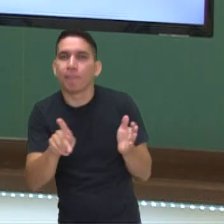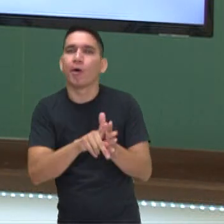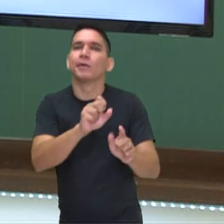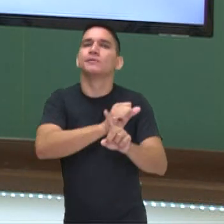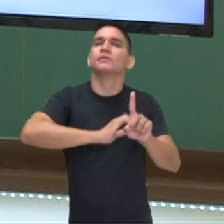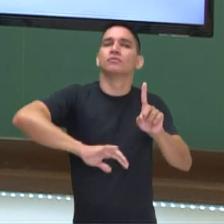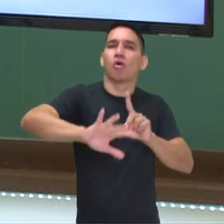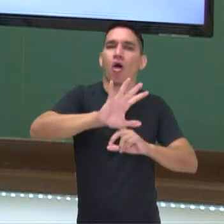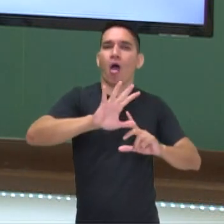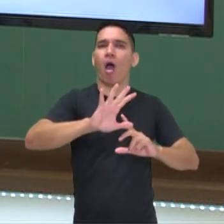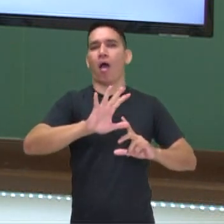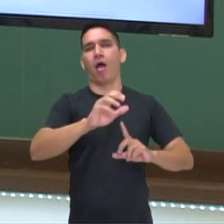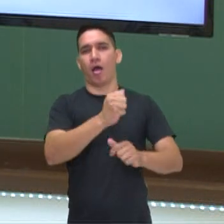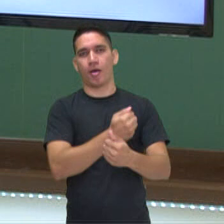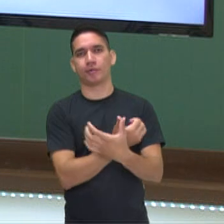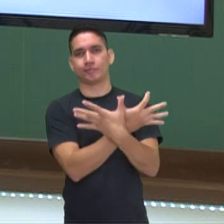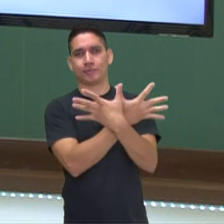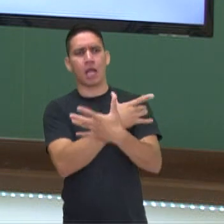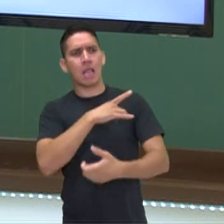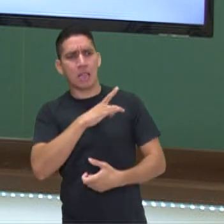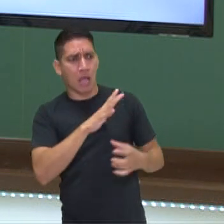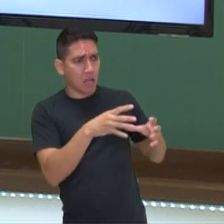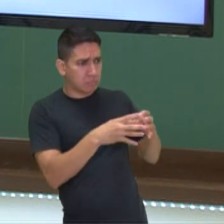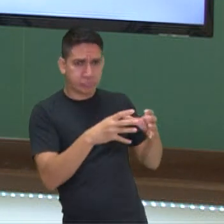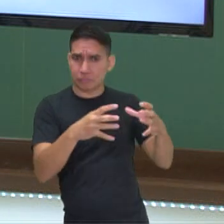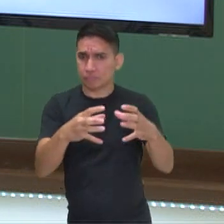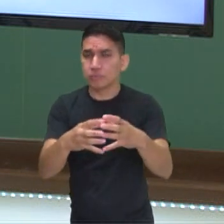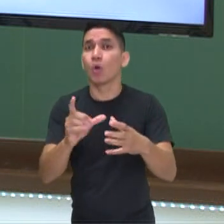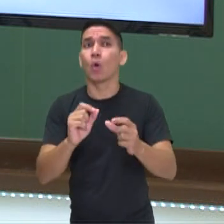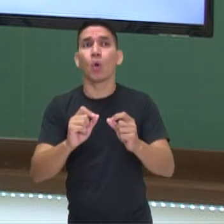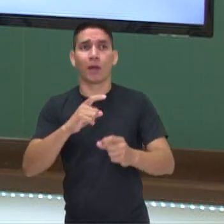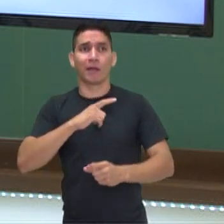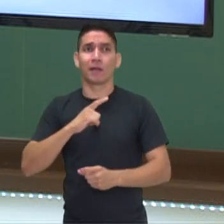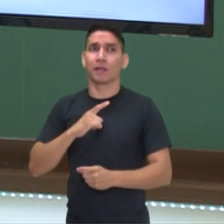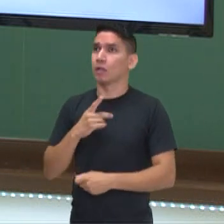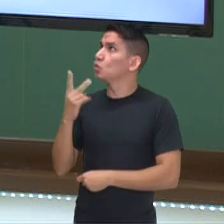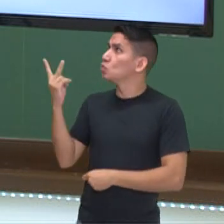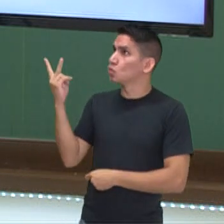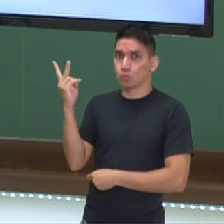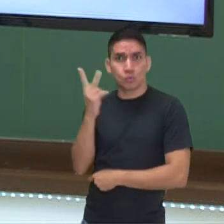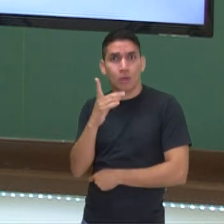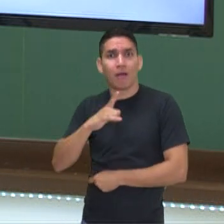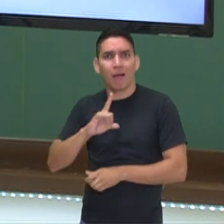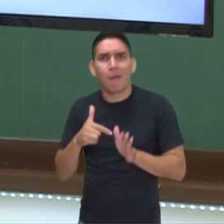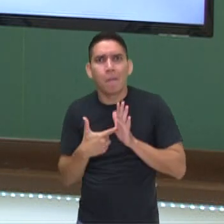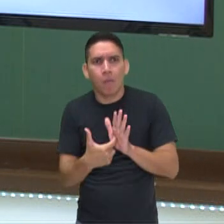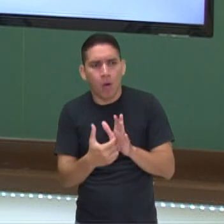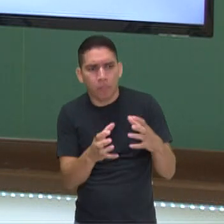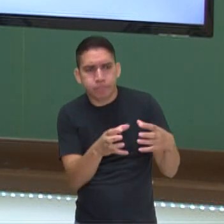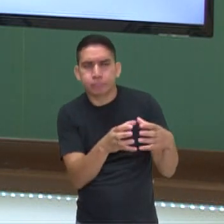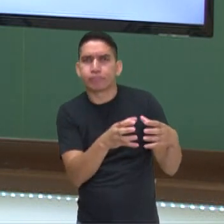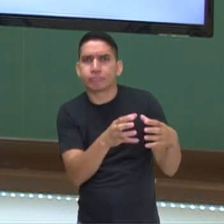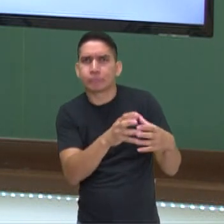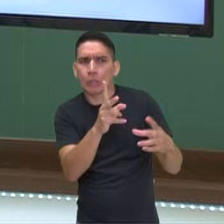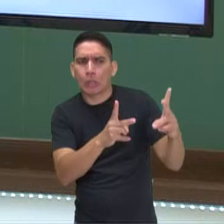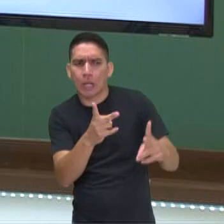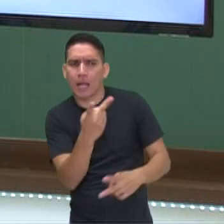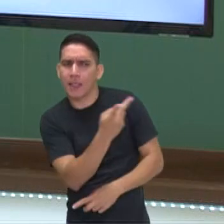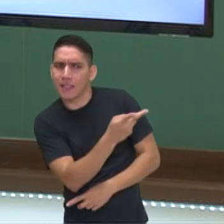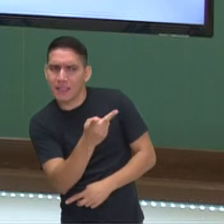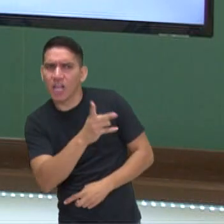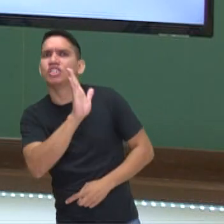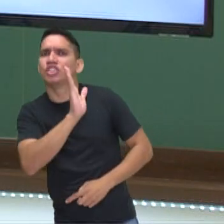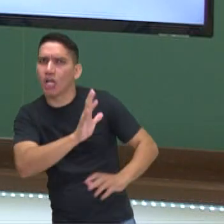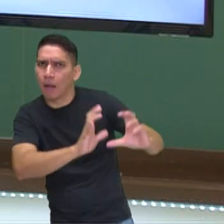essa rivalidade entre os povos que habitavam esse império. O Hernán Cortés, ele utiliza essa rivalidade entre